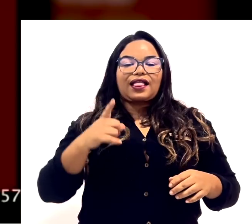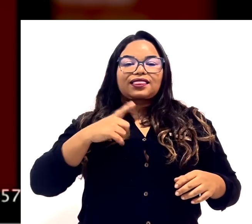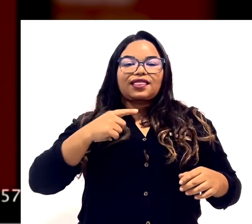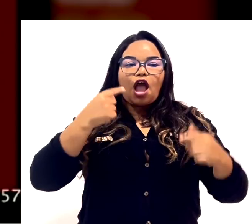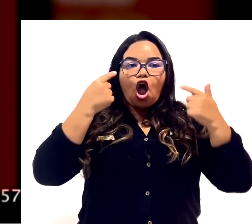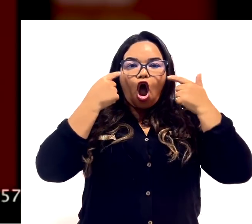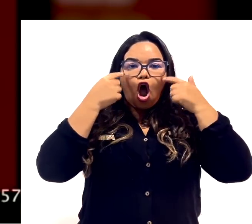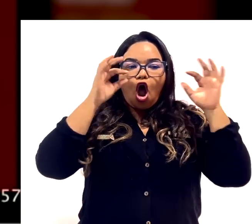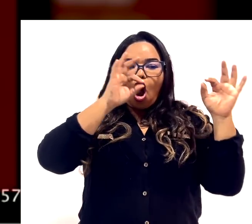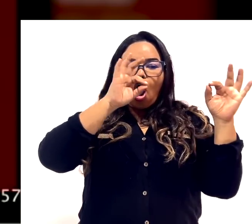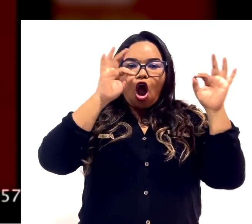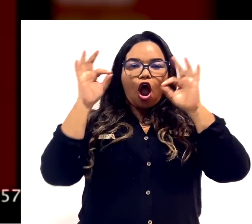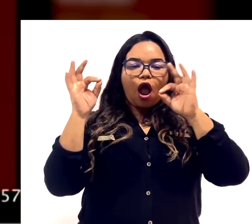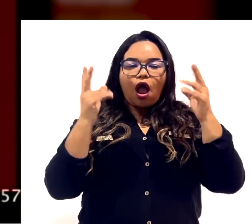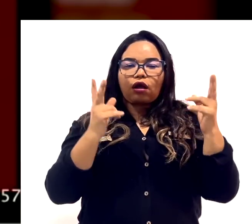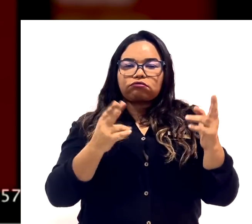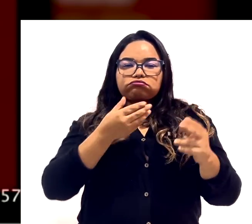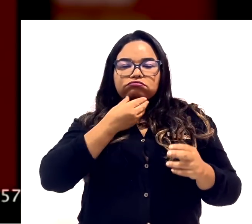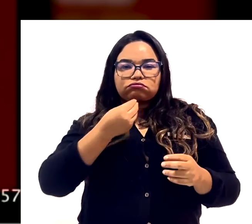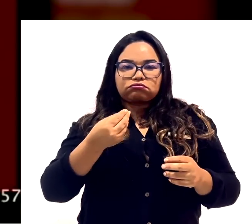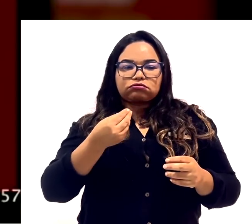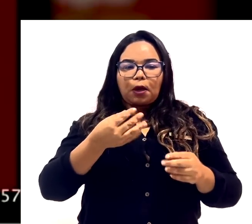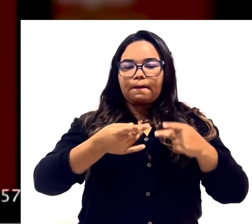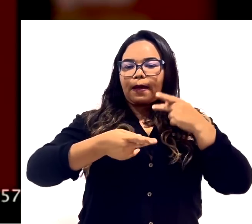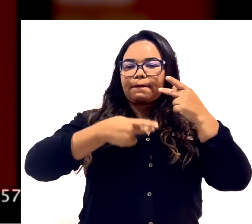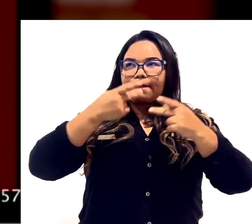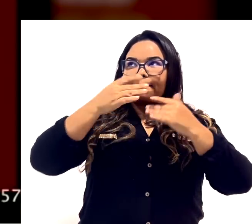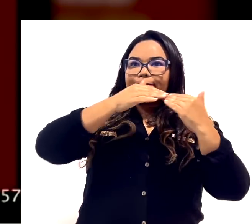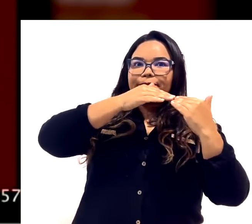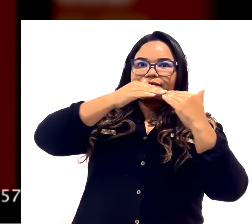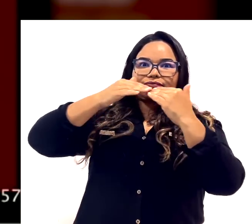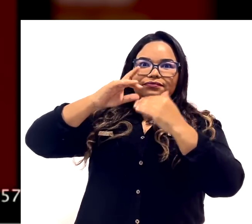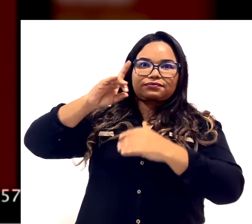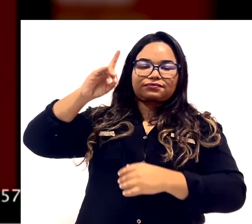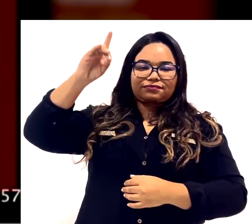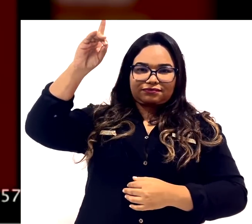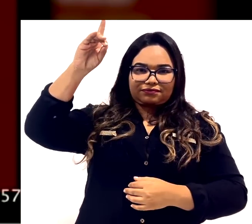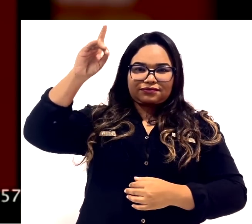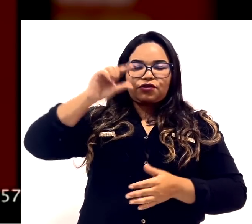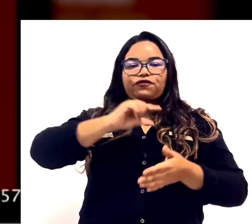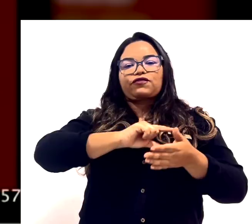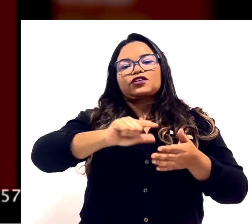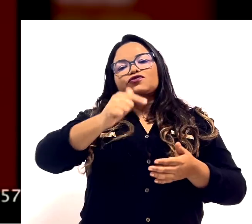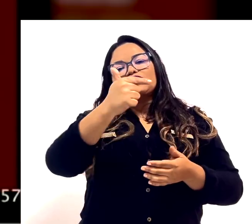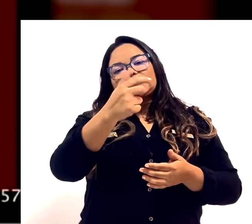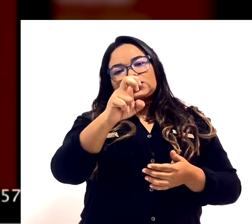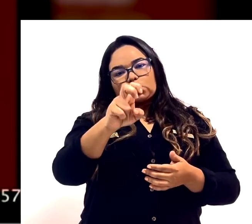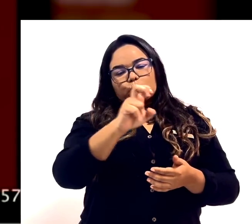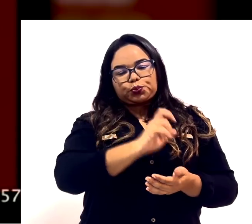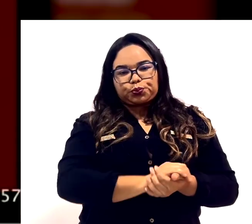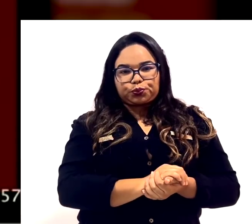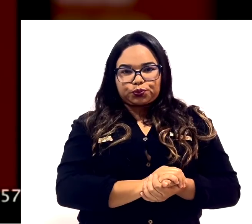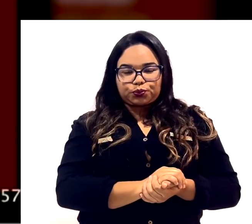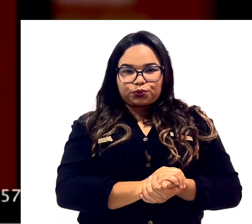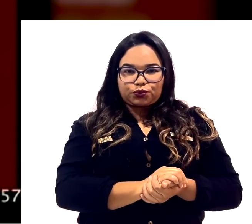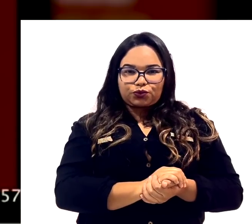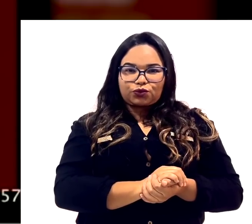Ele tem olhos como de homens e fala grandes coisas contra o Altíssimo. Verso 25.